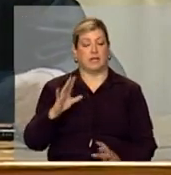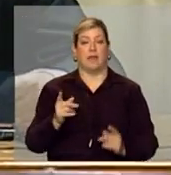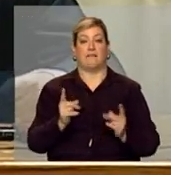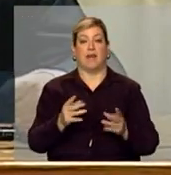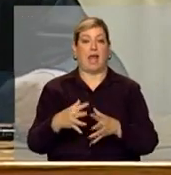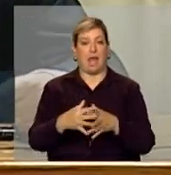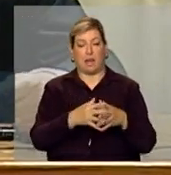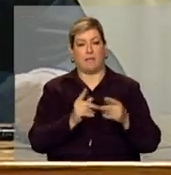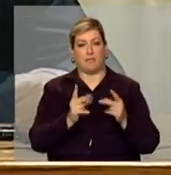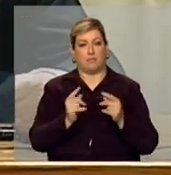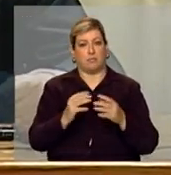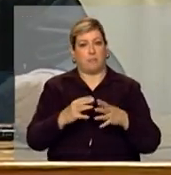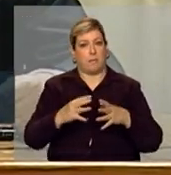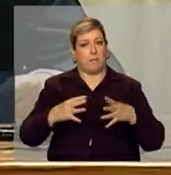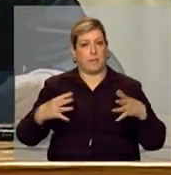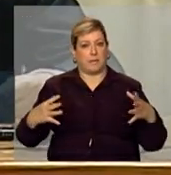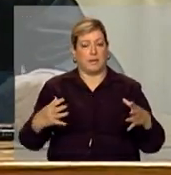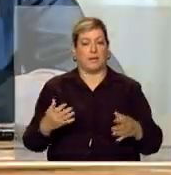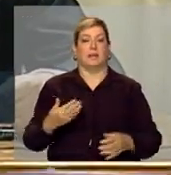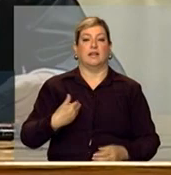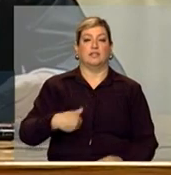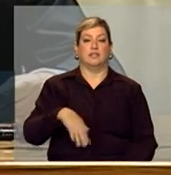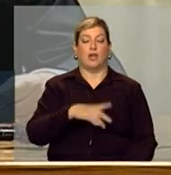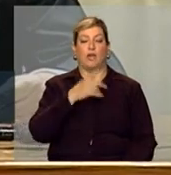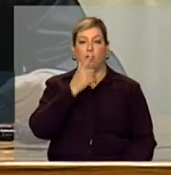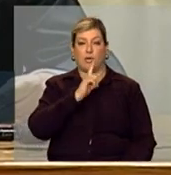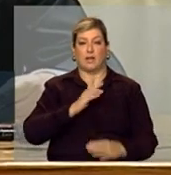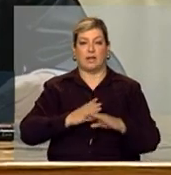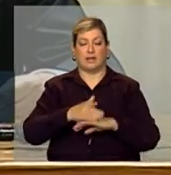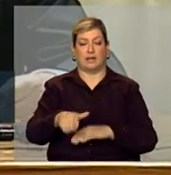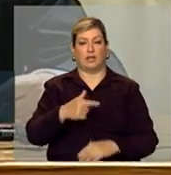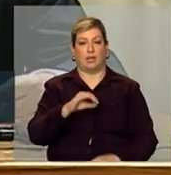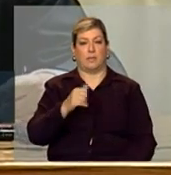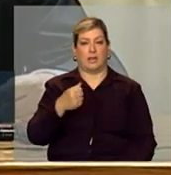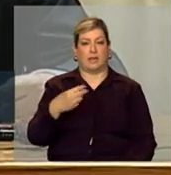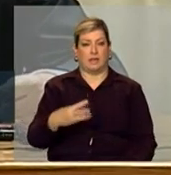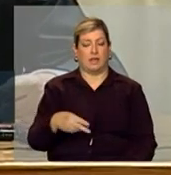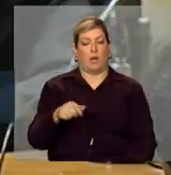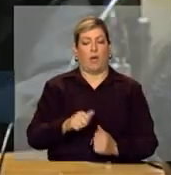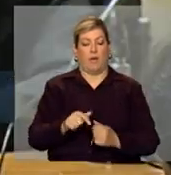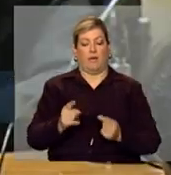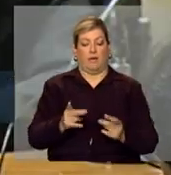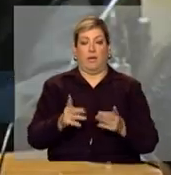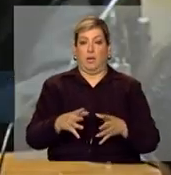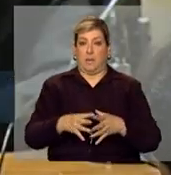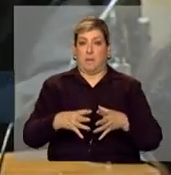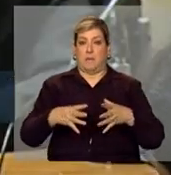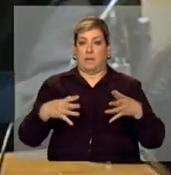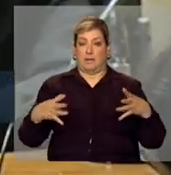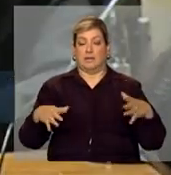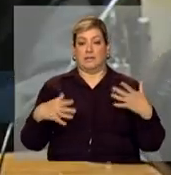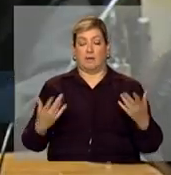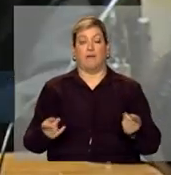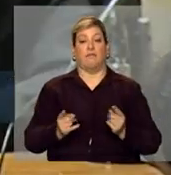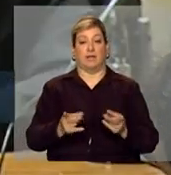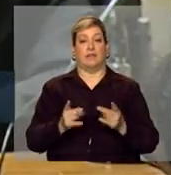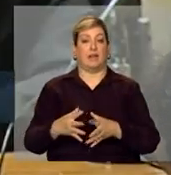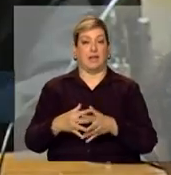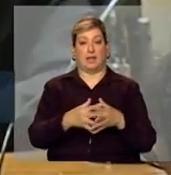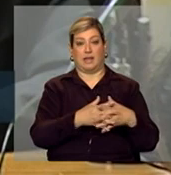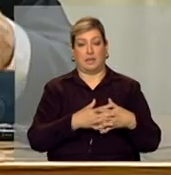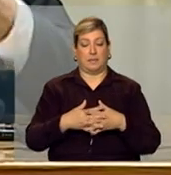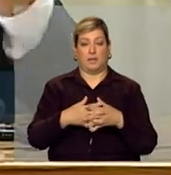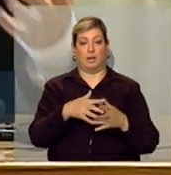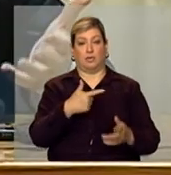acelerou e Nós entramos em 2013 com esta venda acelerando portanto a venda de caminhões em